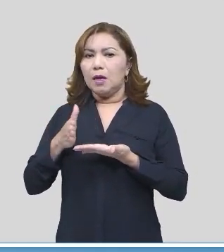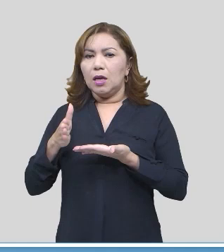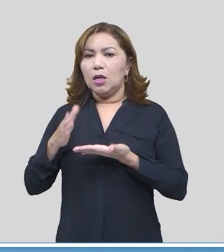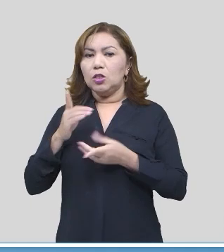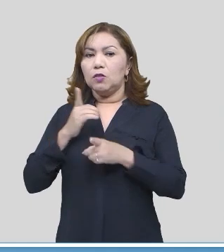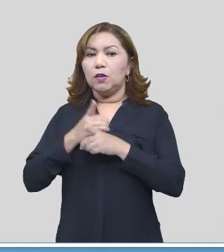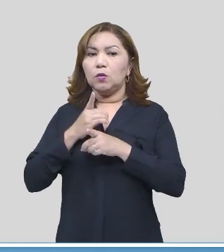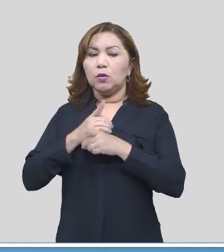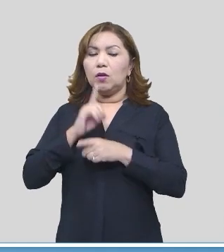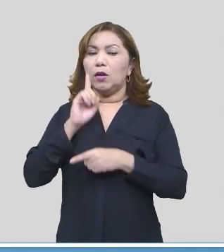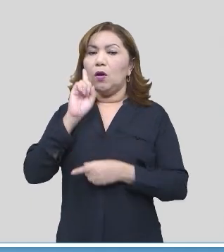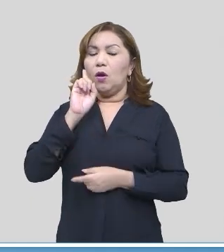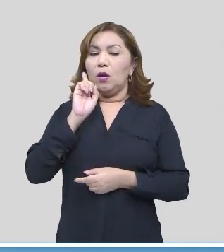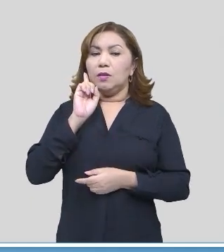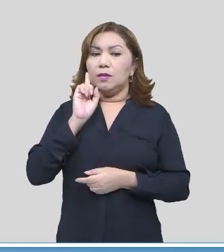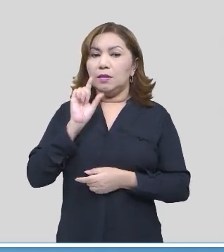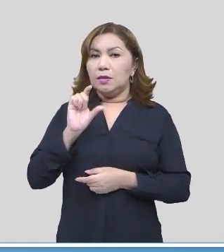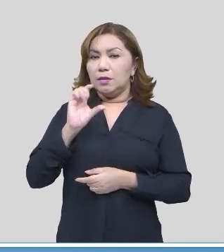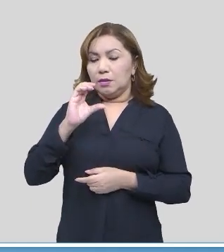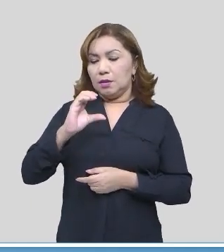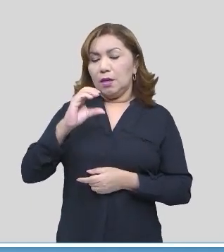centímetro.